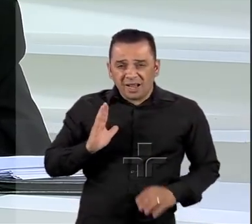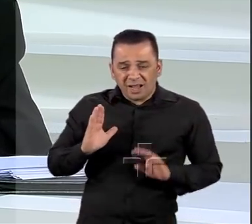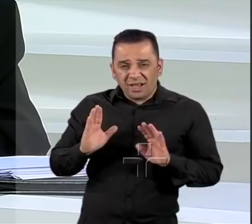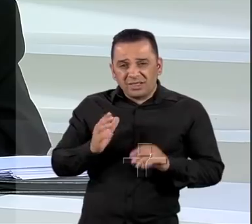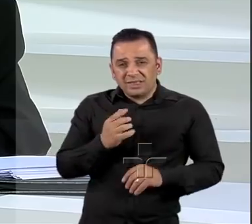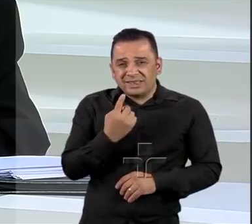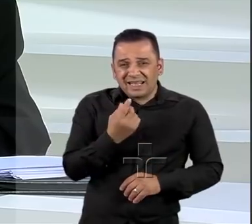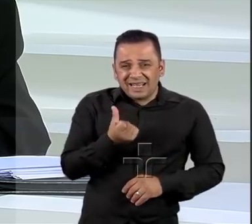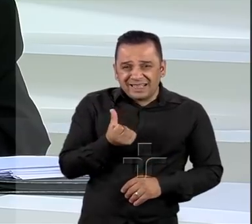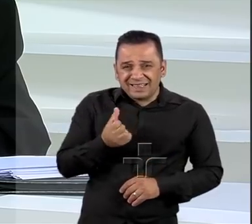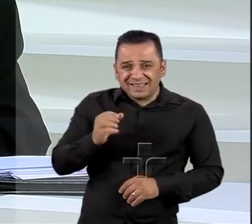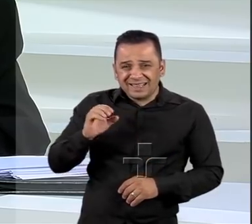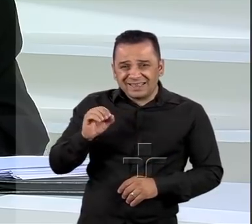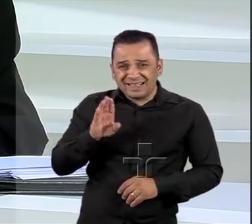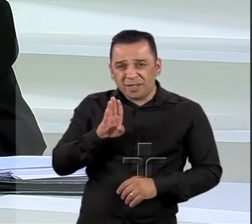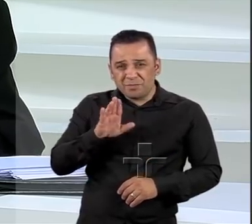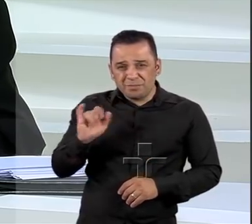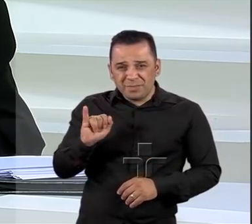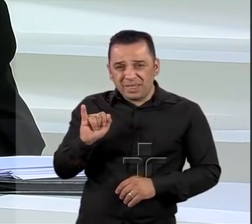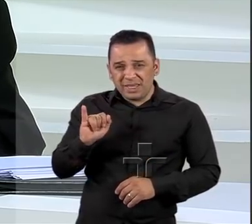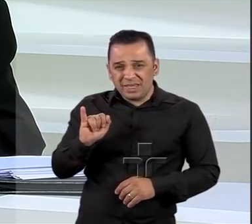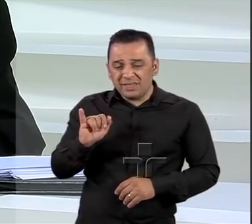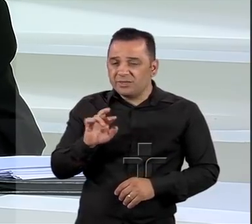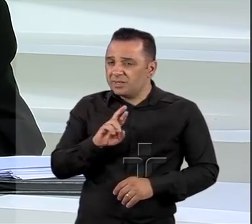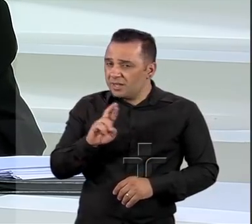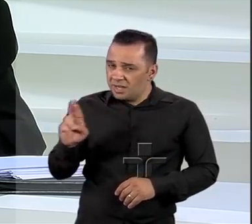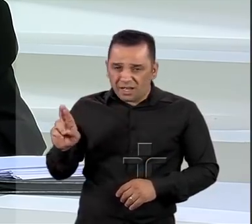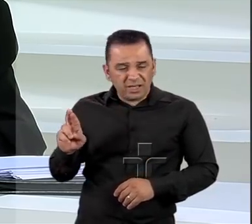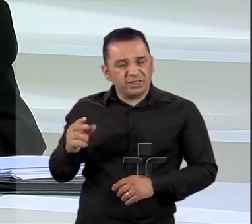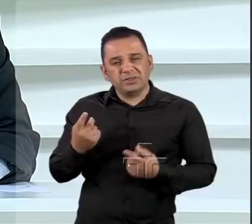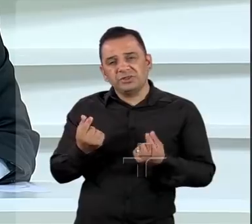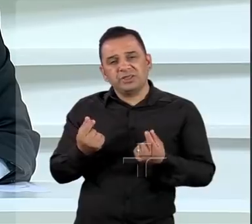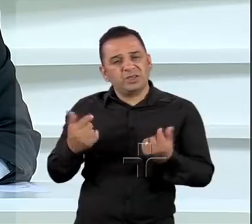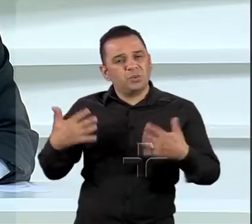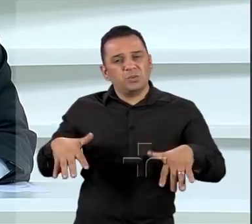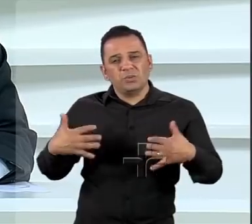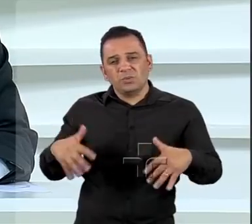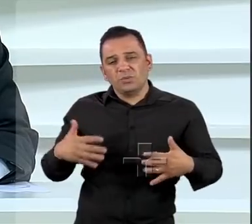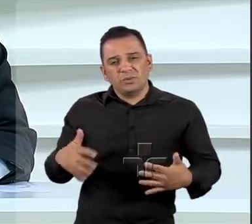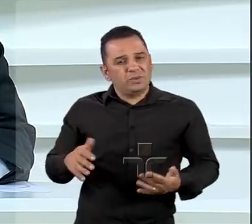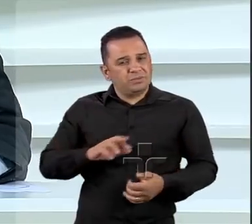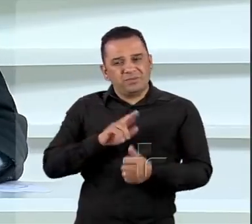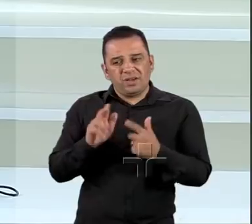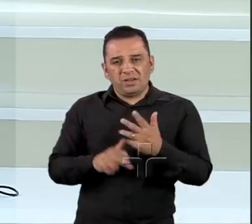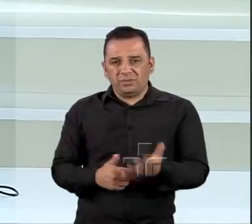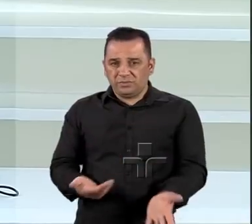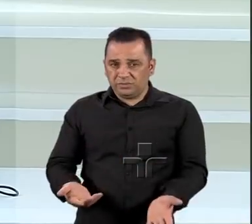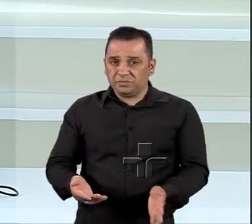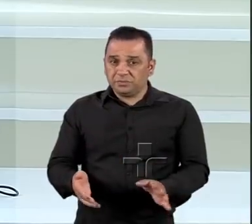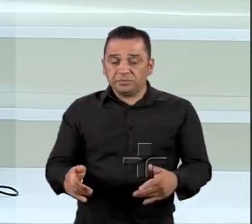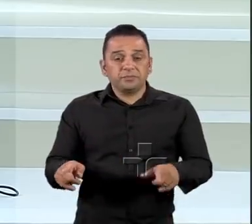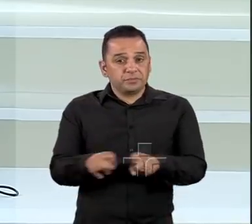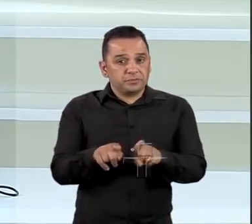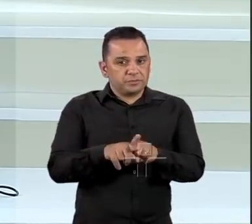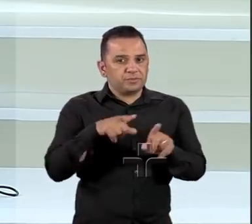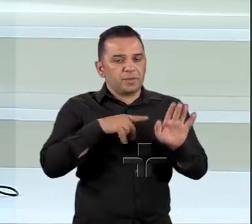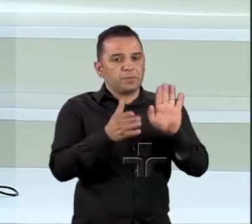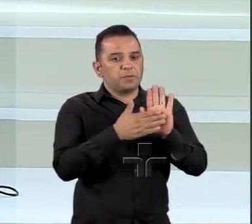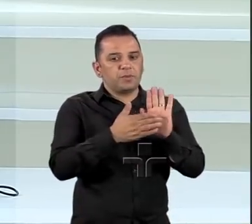de 160 bilhões de reais. É muito dinheiro. Obrigado, Marco. Henrique, rapidamente. A proposta do